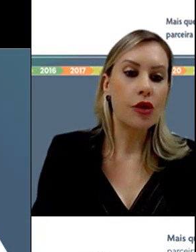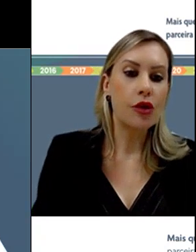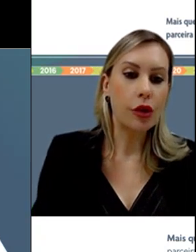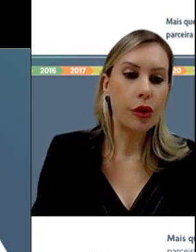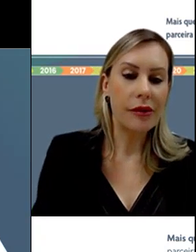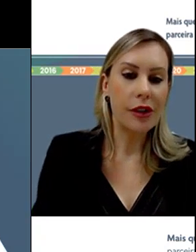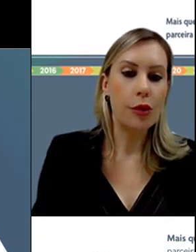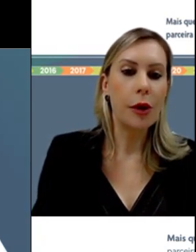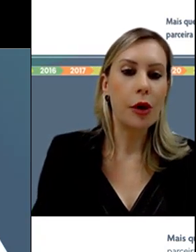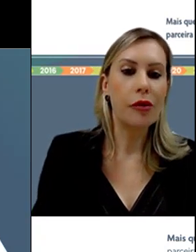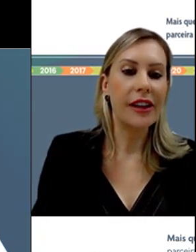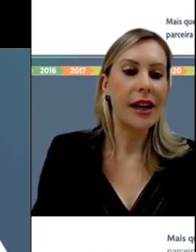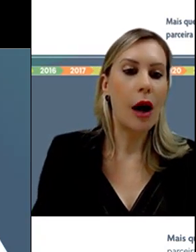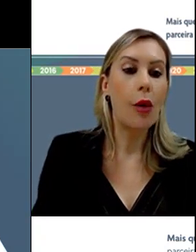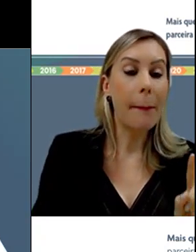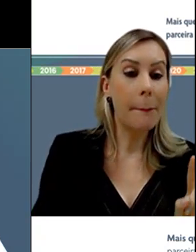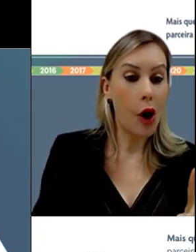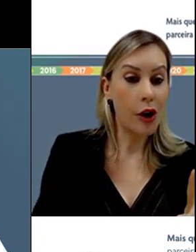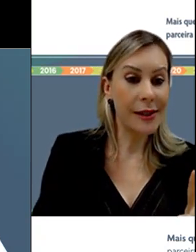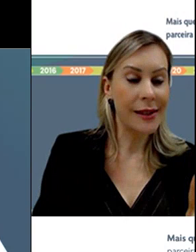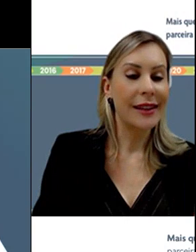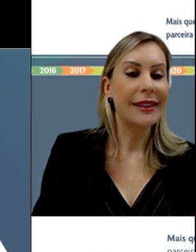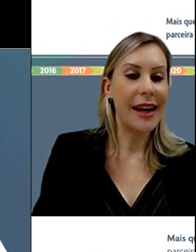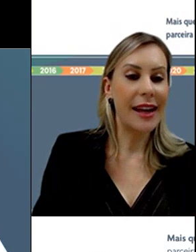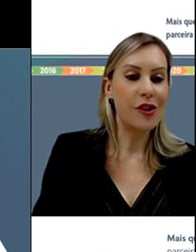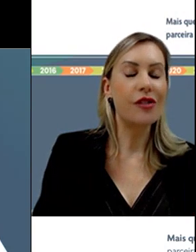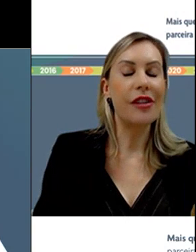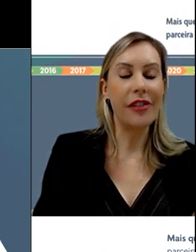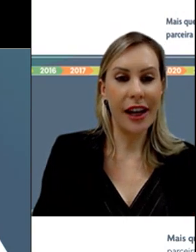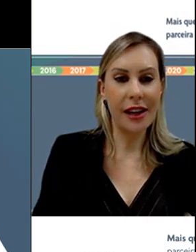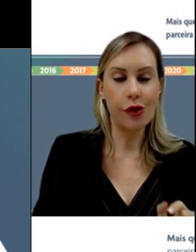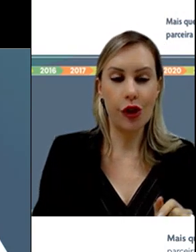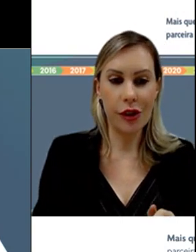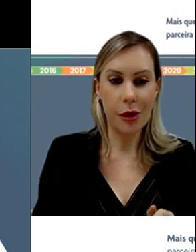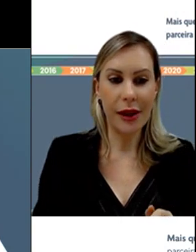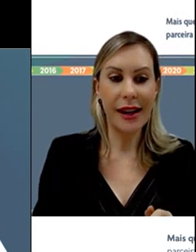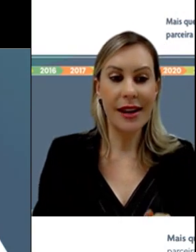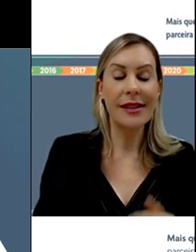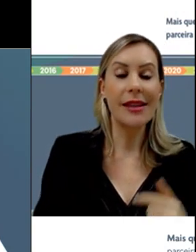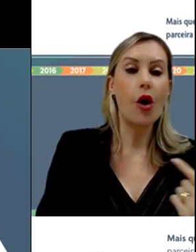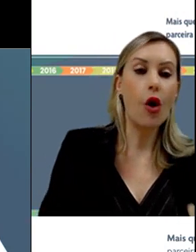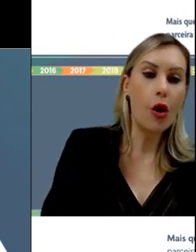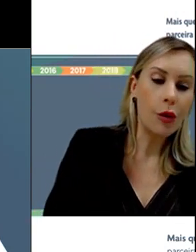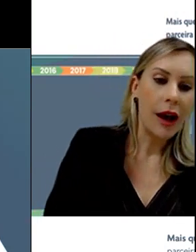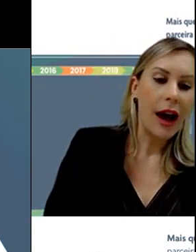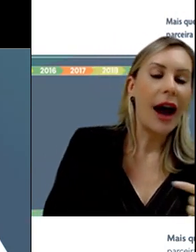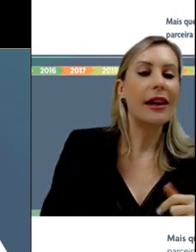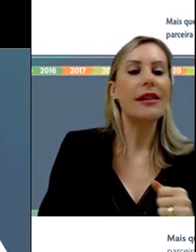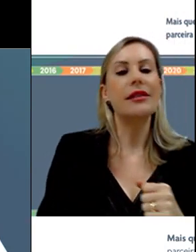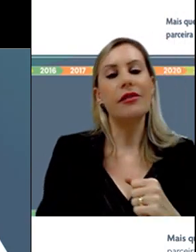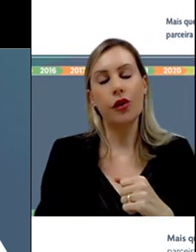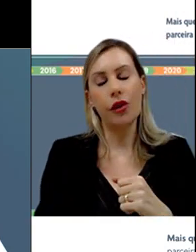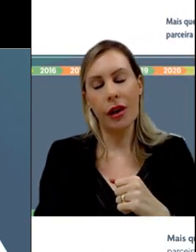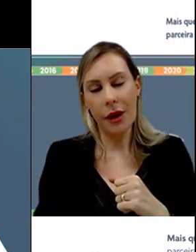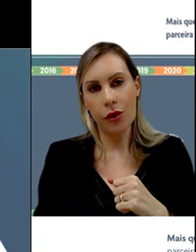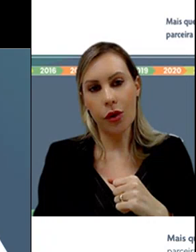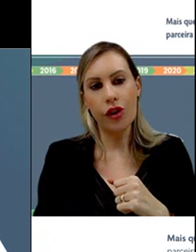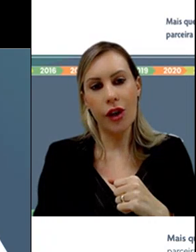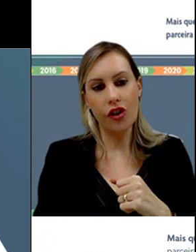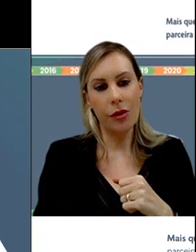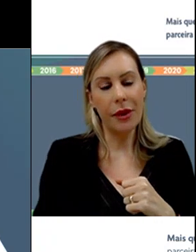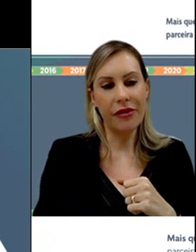que ingressou no Serviço Público Federal após 3 de fevereiro de 2013 ou aquele servidor